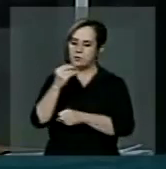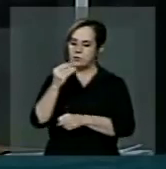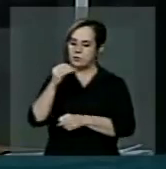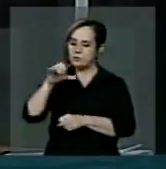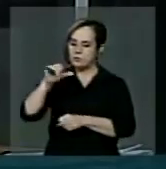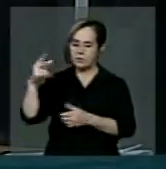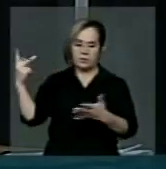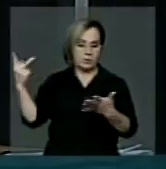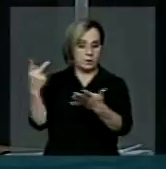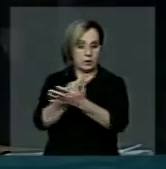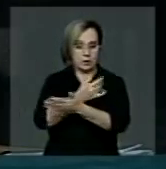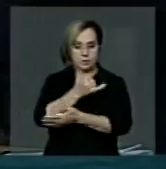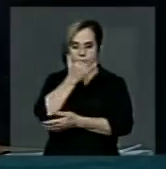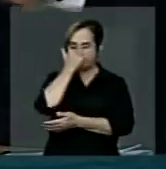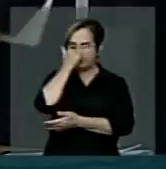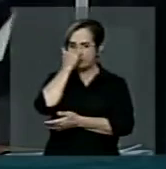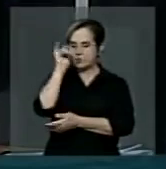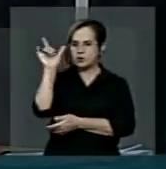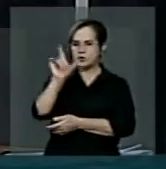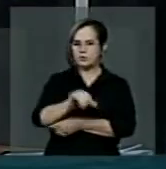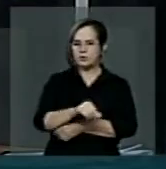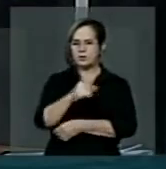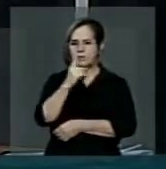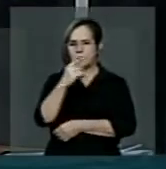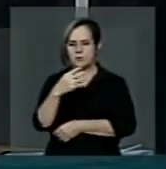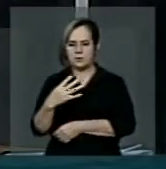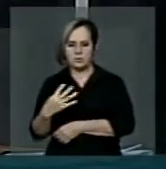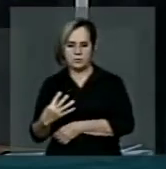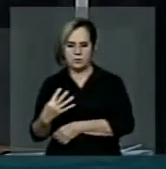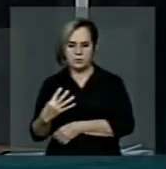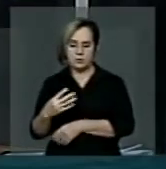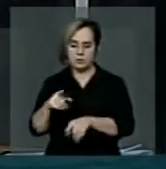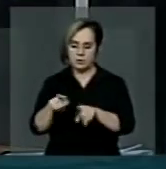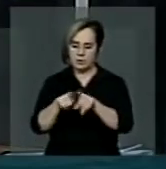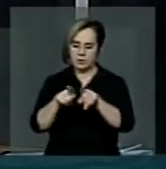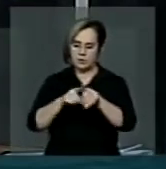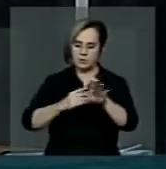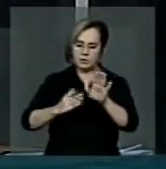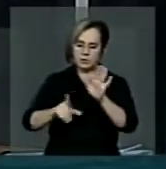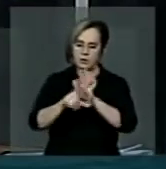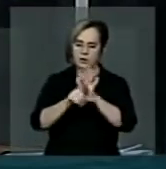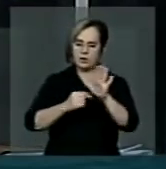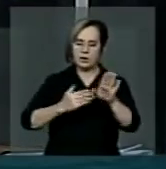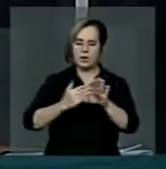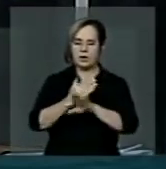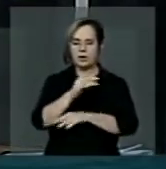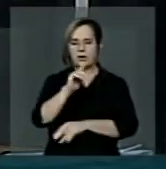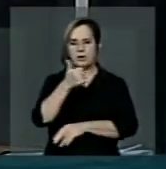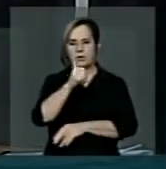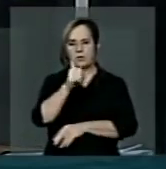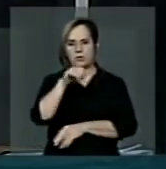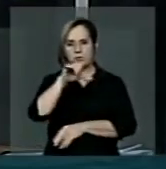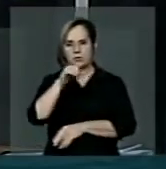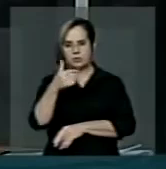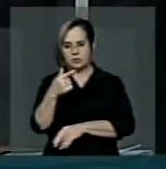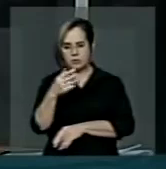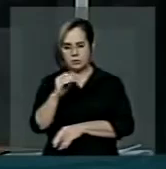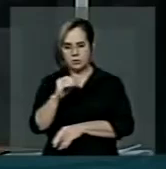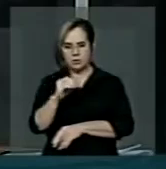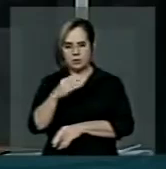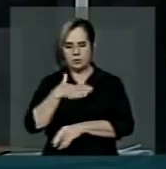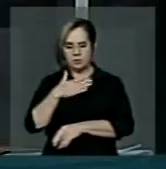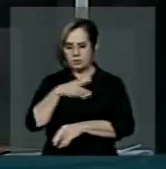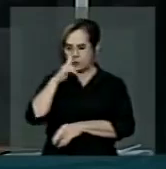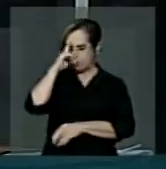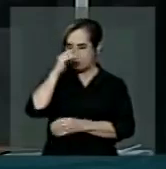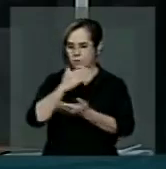foram reduzidos para 1/4. Com a aprovação da Lei 11.970, de minha autoria, começamos as